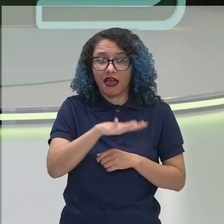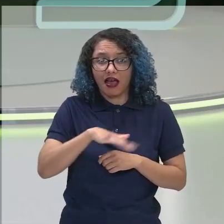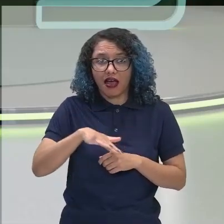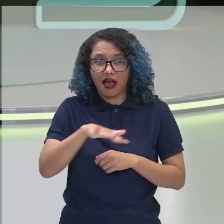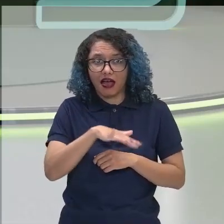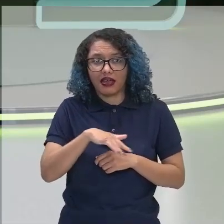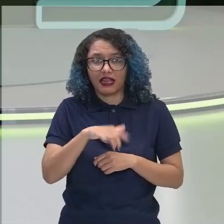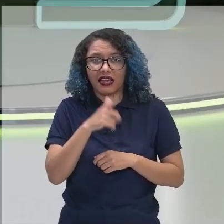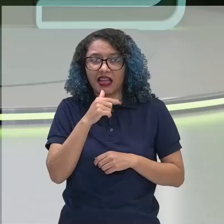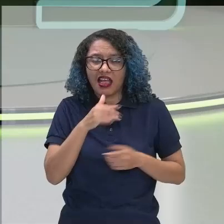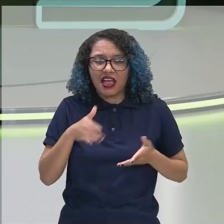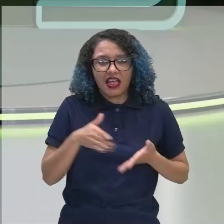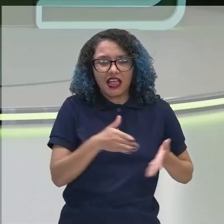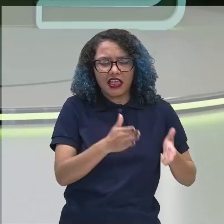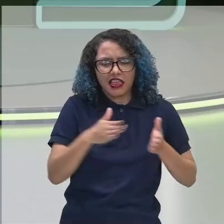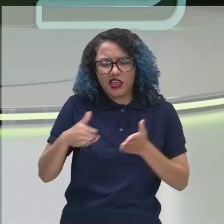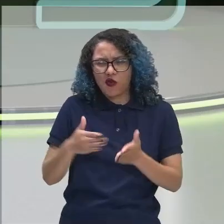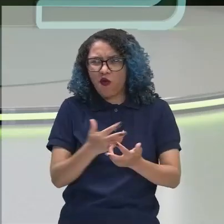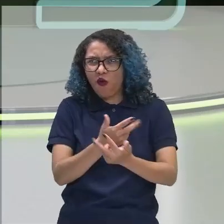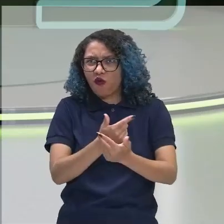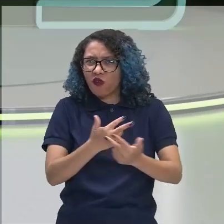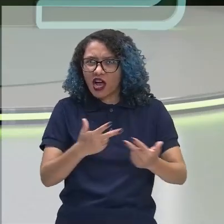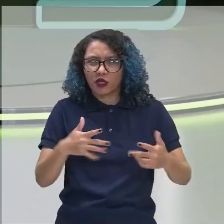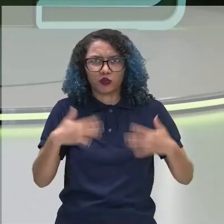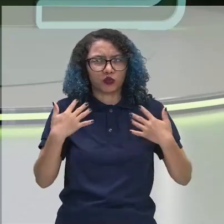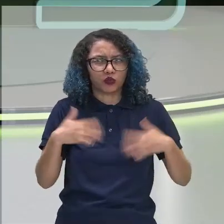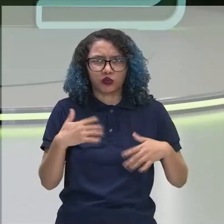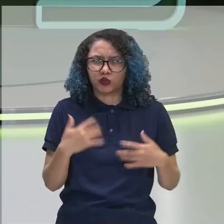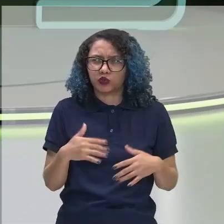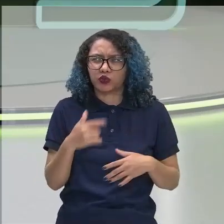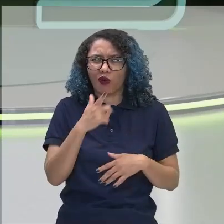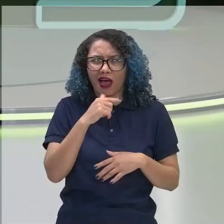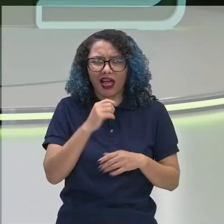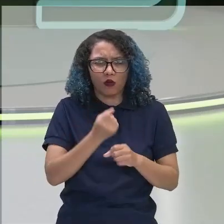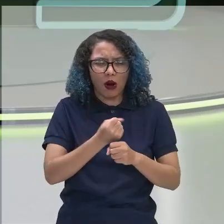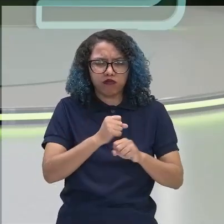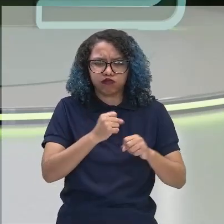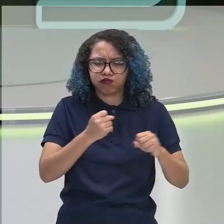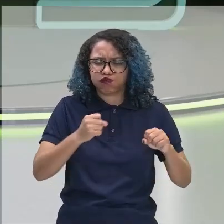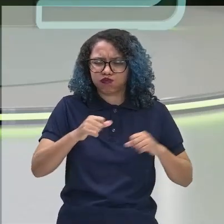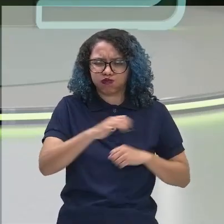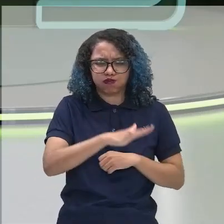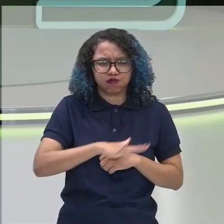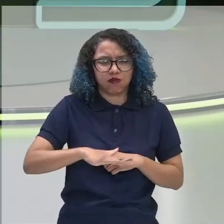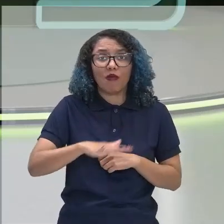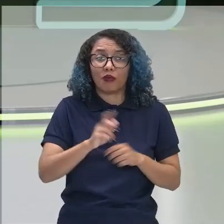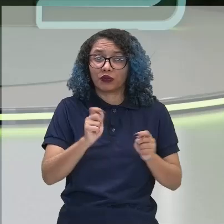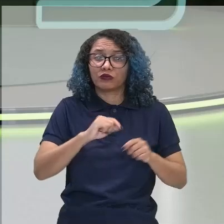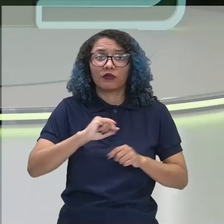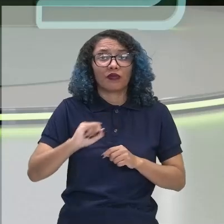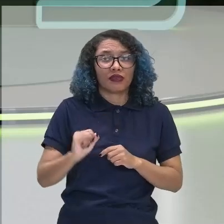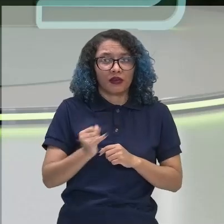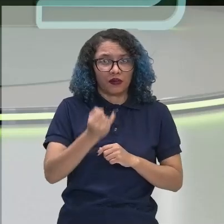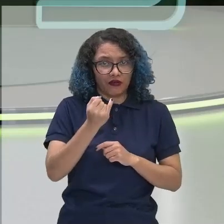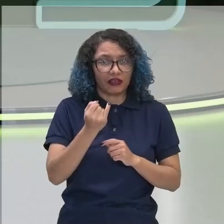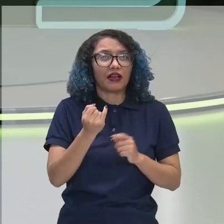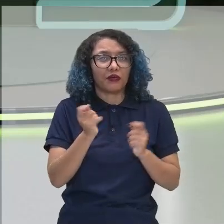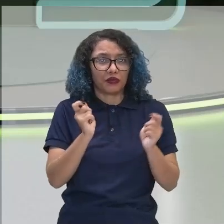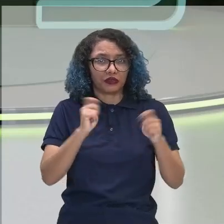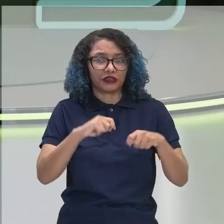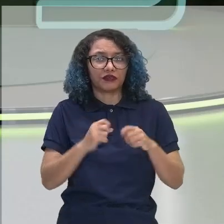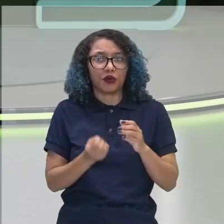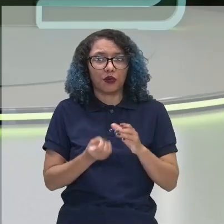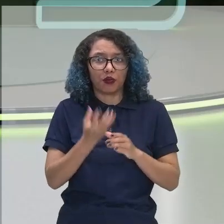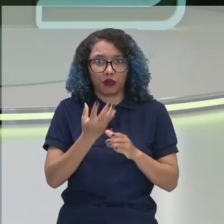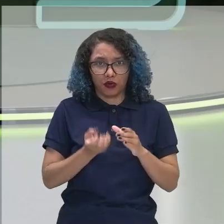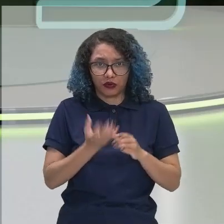quantidade de rios, né, que tem um grande volume de água, e tudo isso pode ser aproveitado para gerar, então, energia.